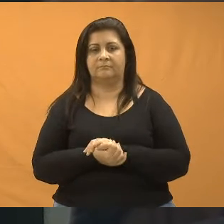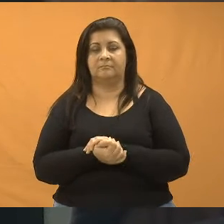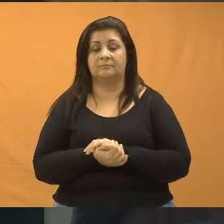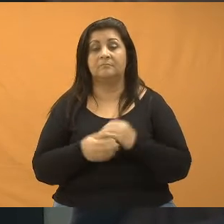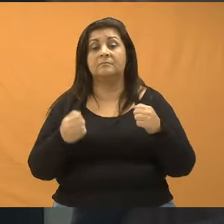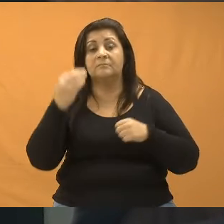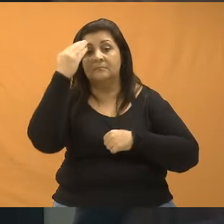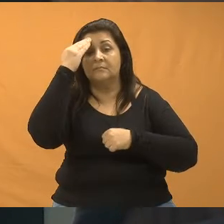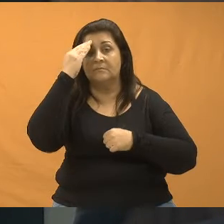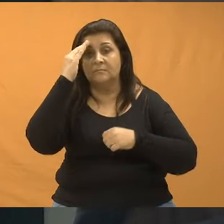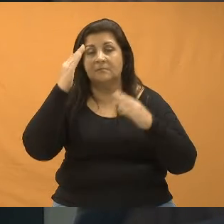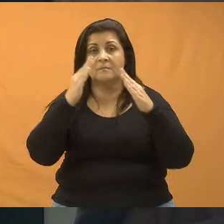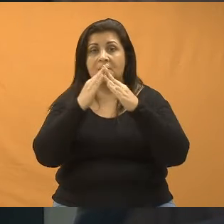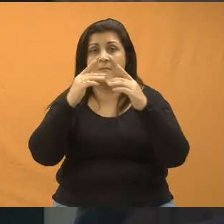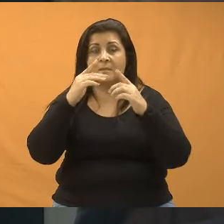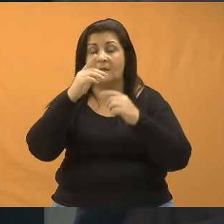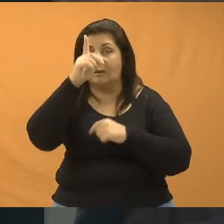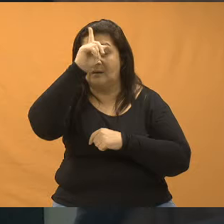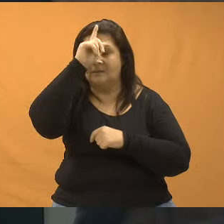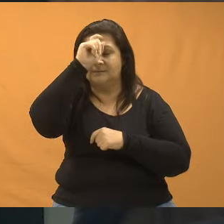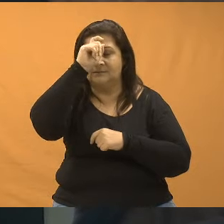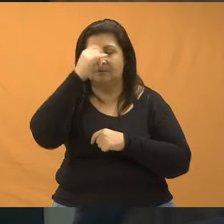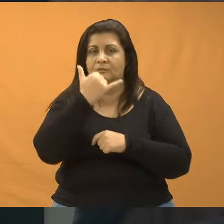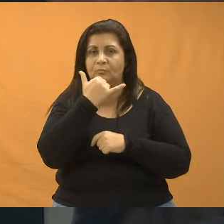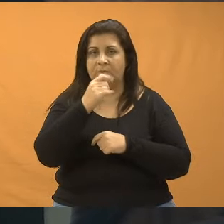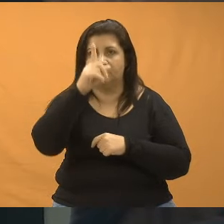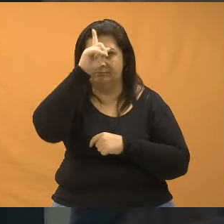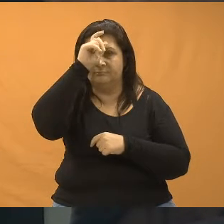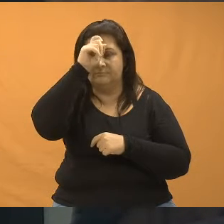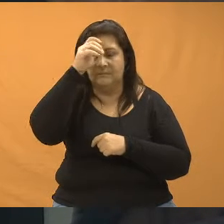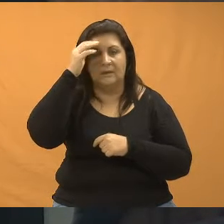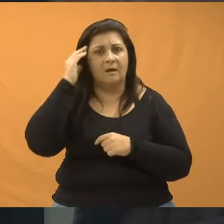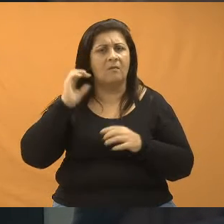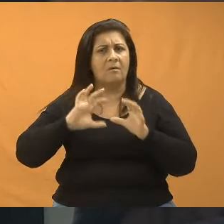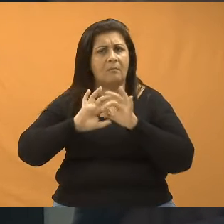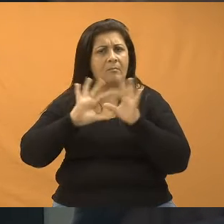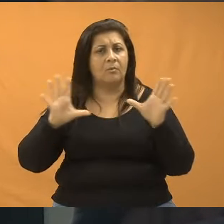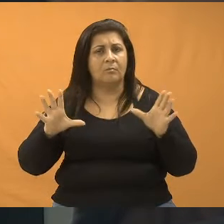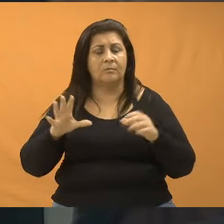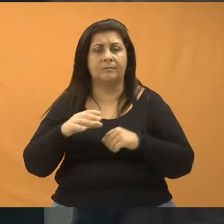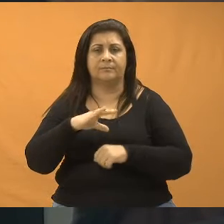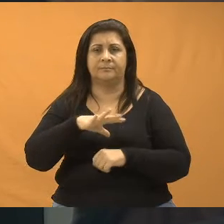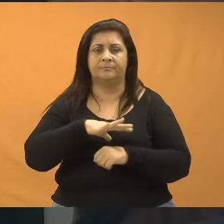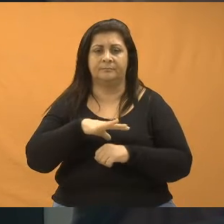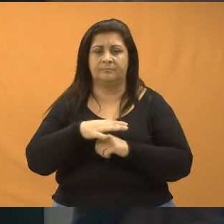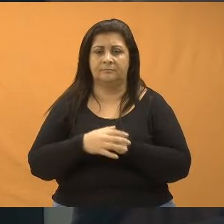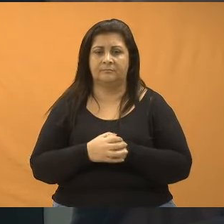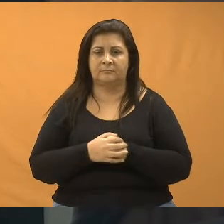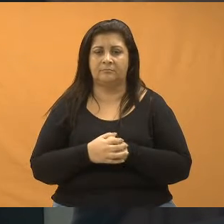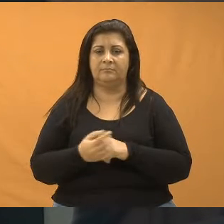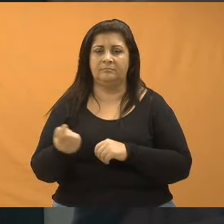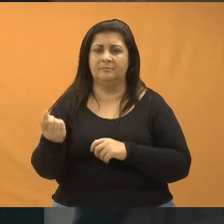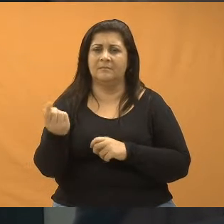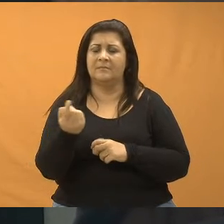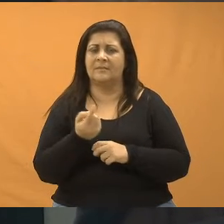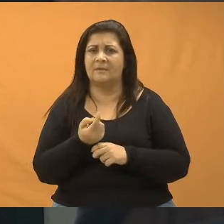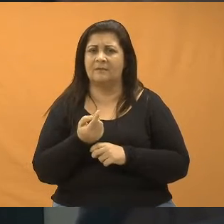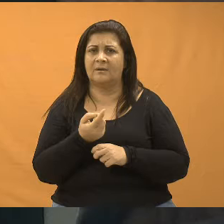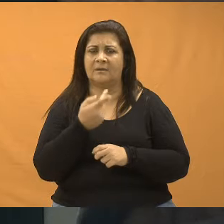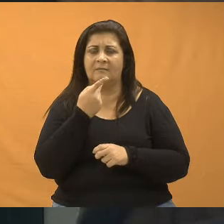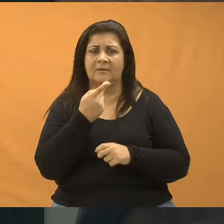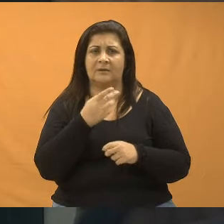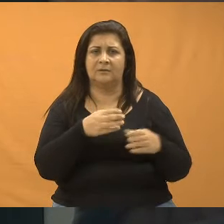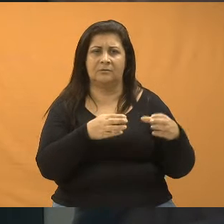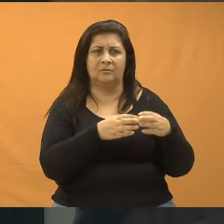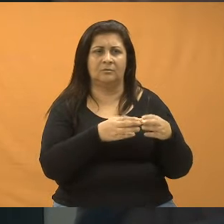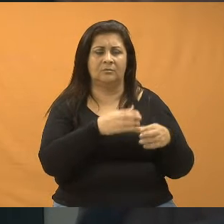Entendendo que a Santa Casa é o hospital público da cidade. E daí você vem agora retomar a questão da Irmandade,